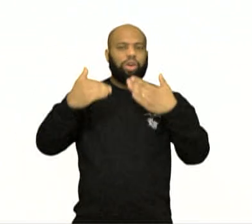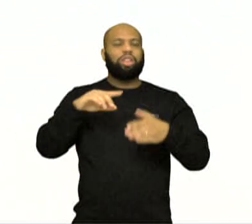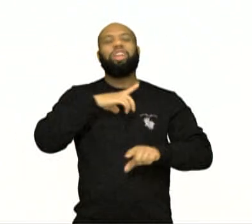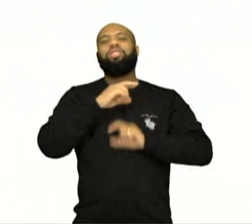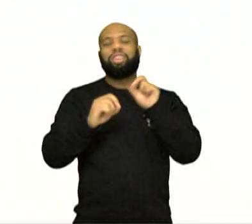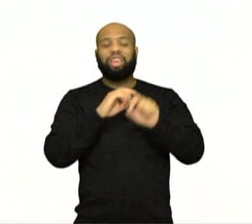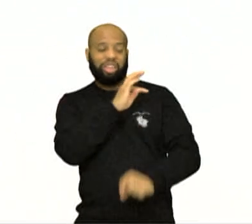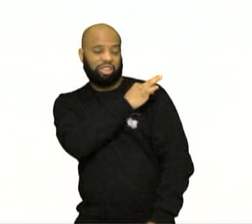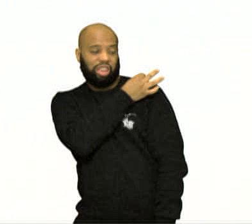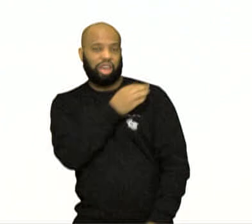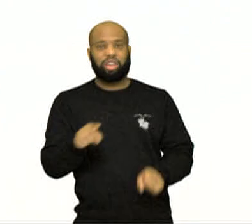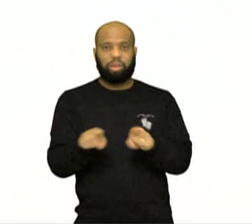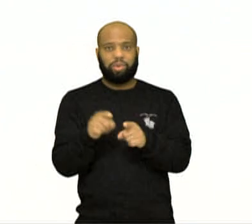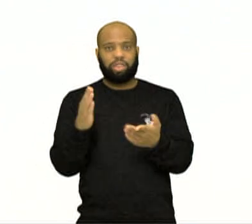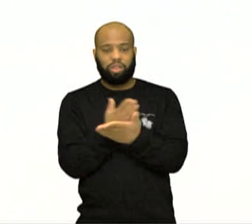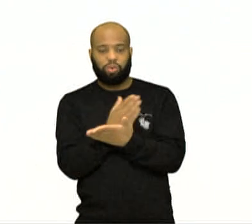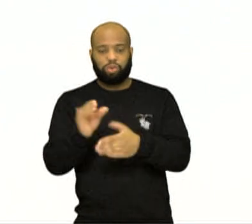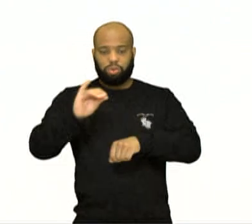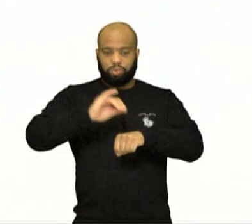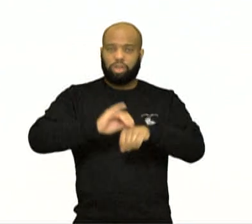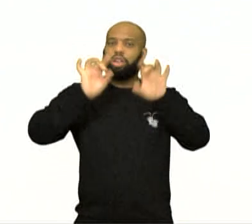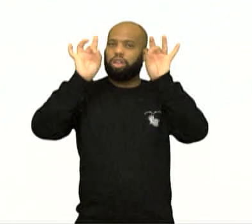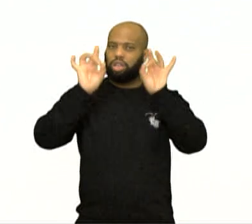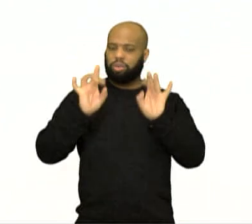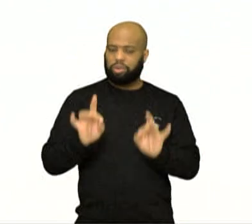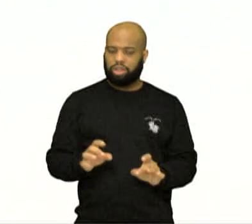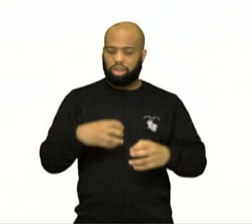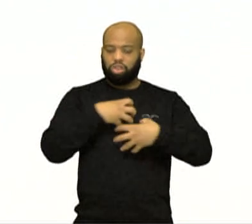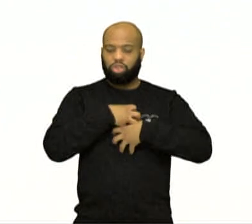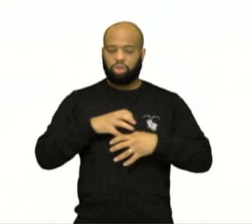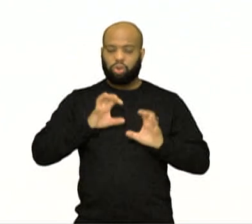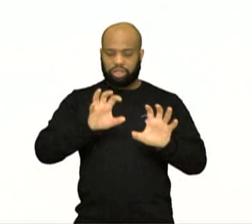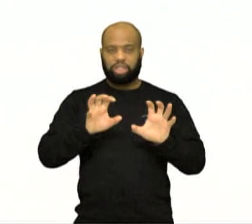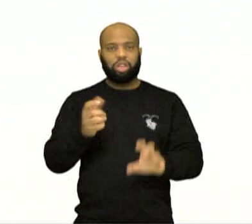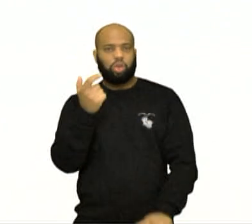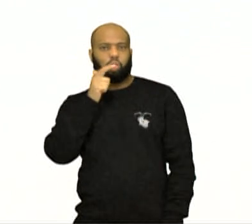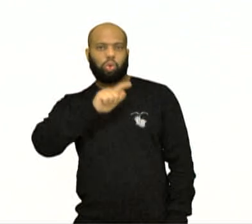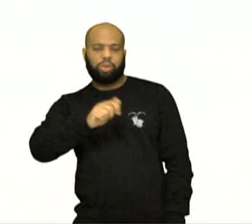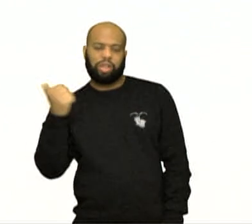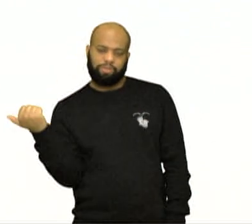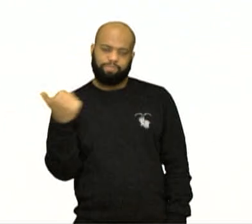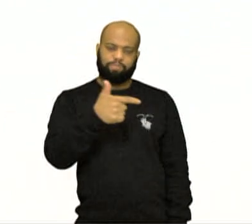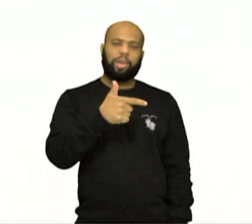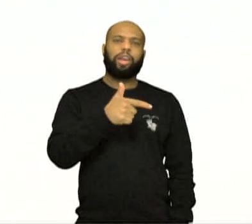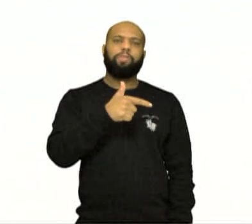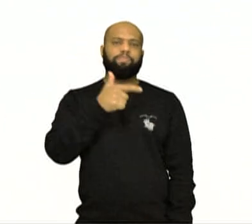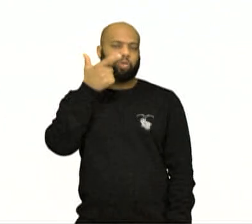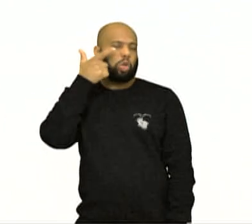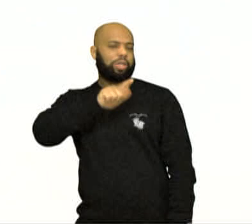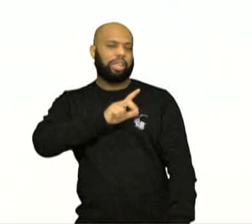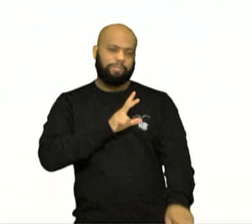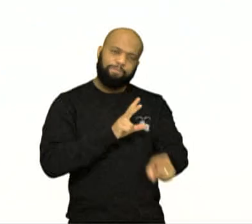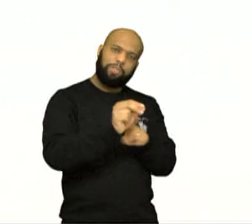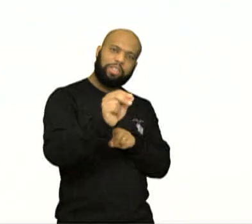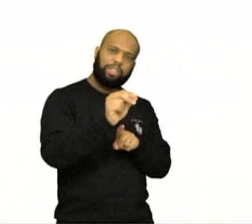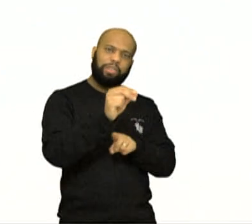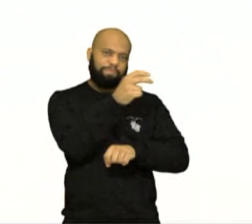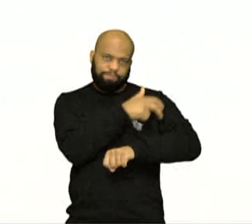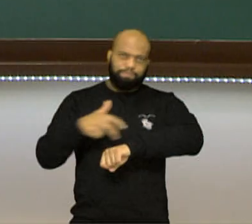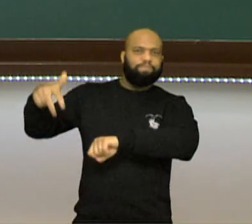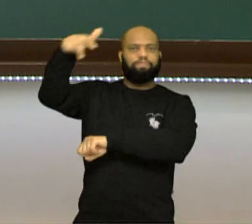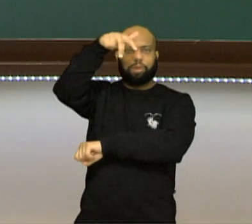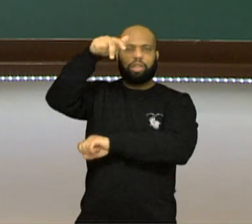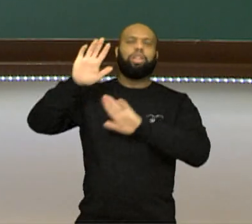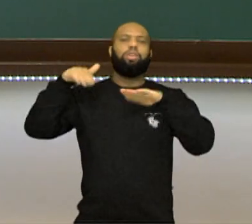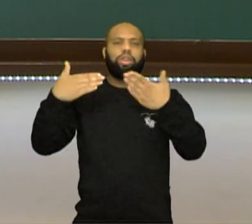equipamentos especiais para que lhes permitisse superar o desafio. Então acredita-se que a escalada